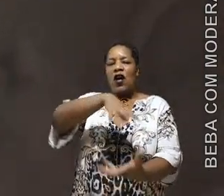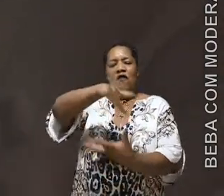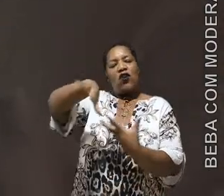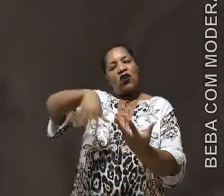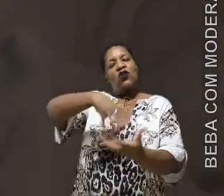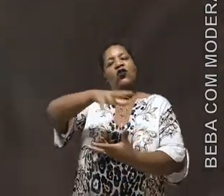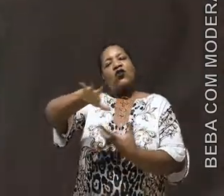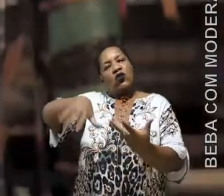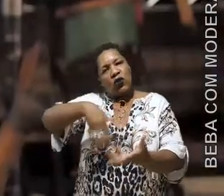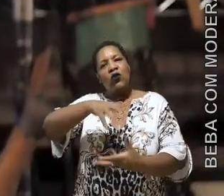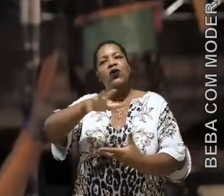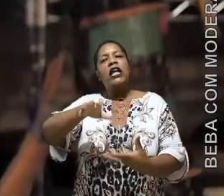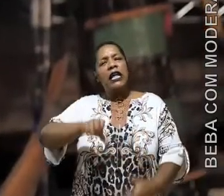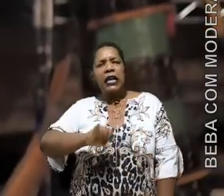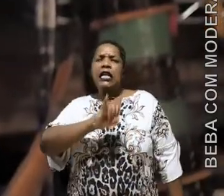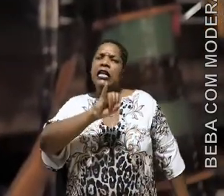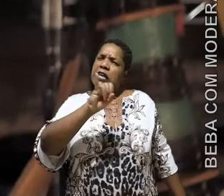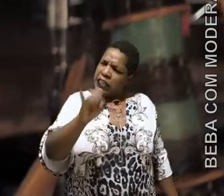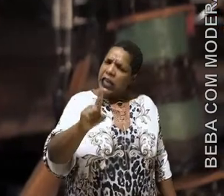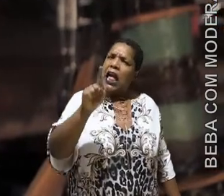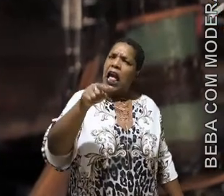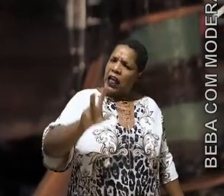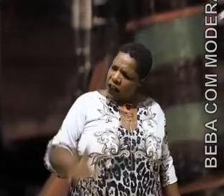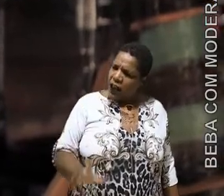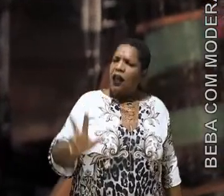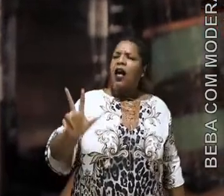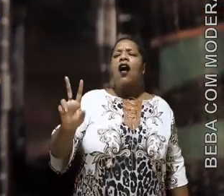revolução vídeo e